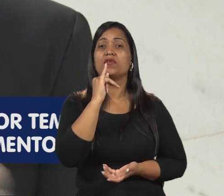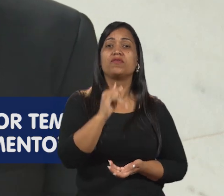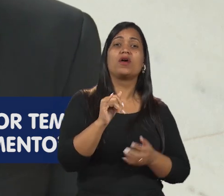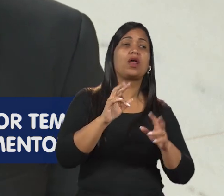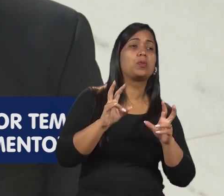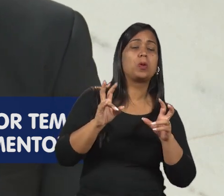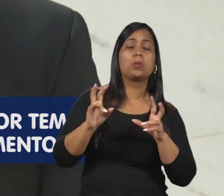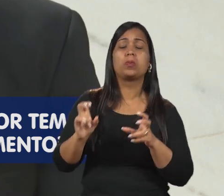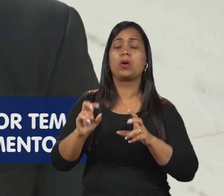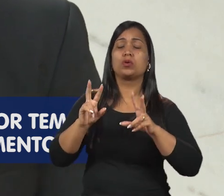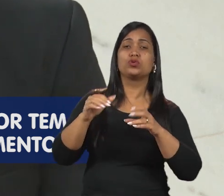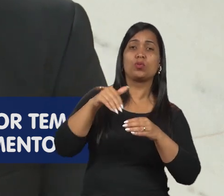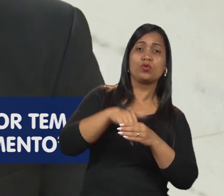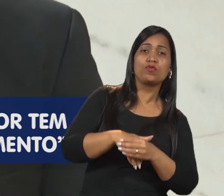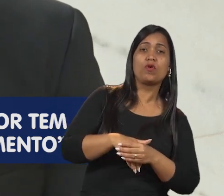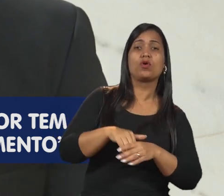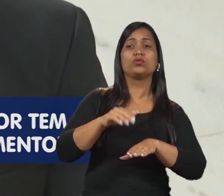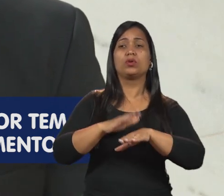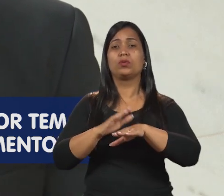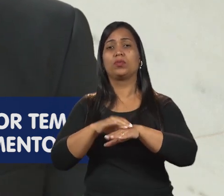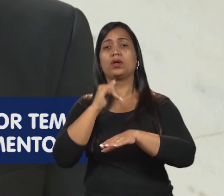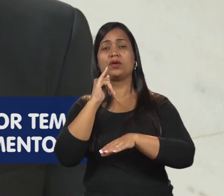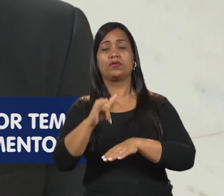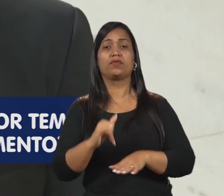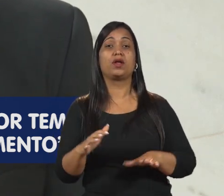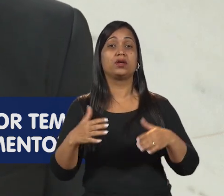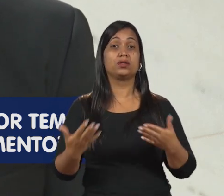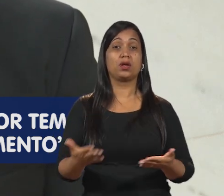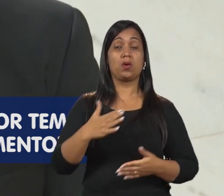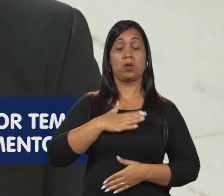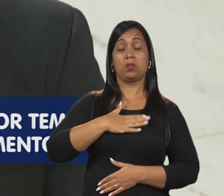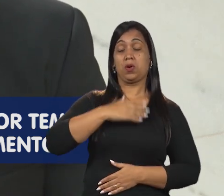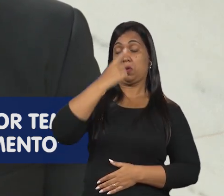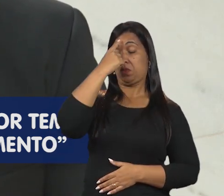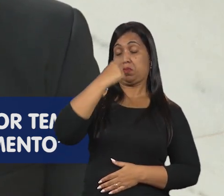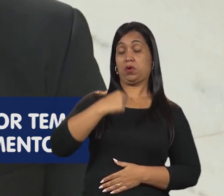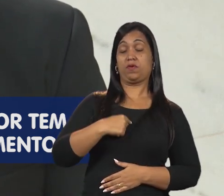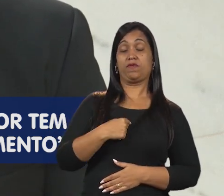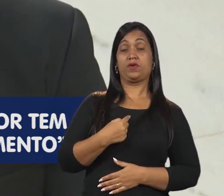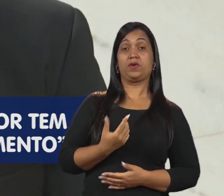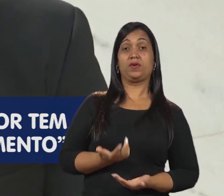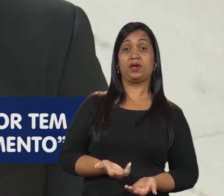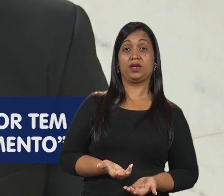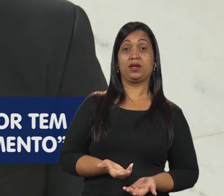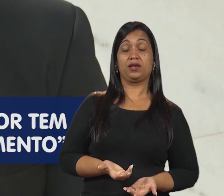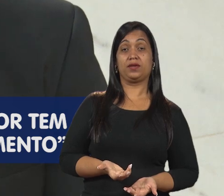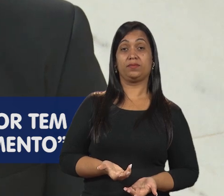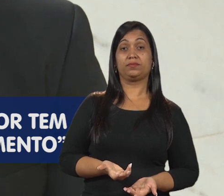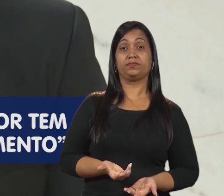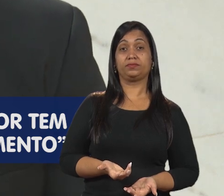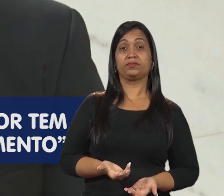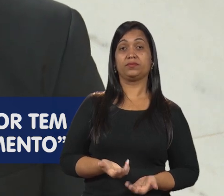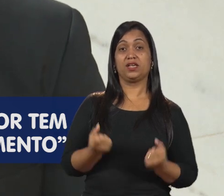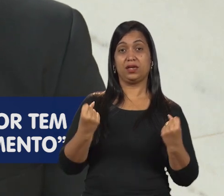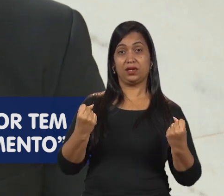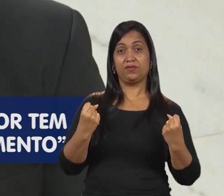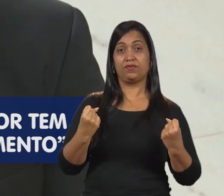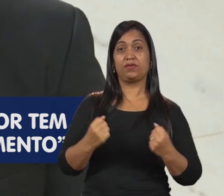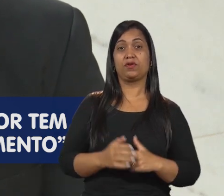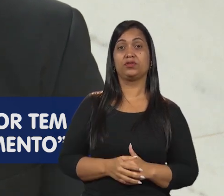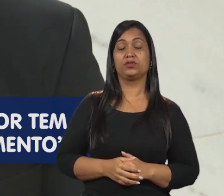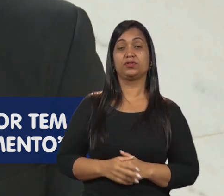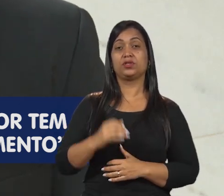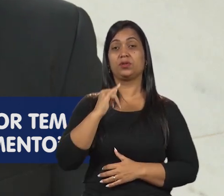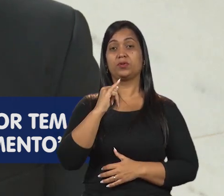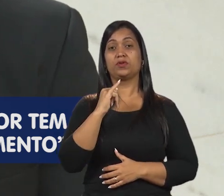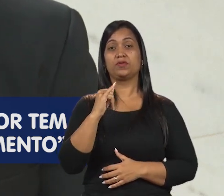aquilo, seja no voto, seja na fala. Então, o meu perfil ele é bem forte nesse sentido, né? Eu sempre